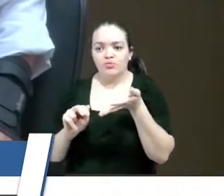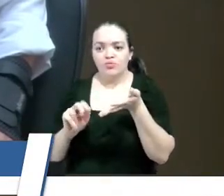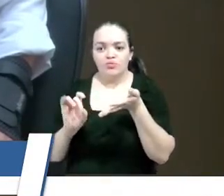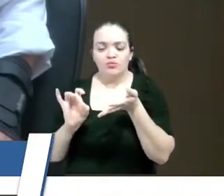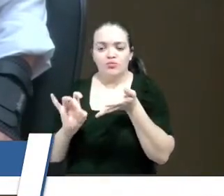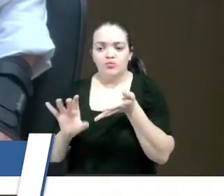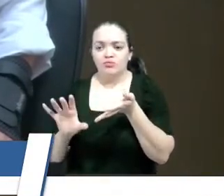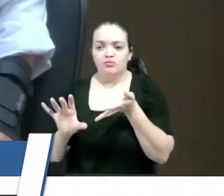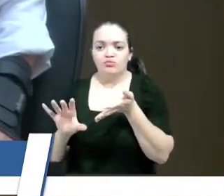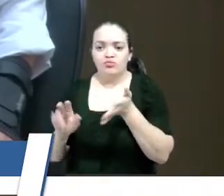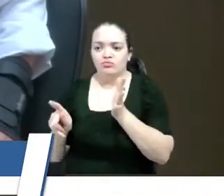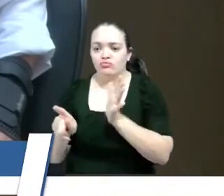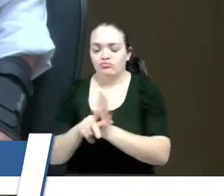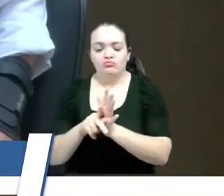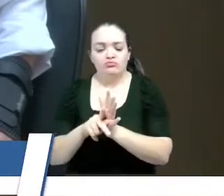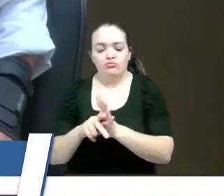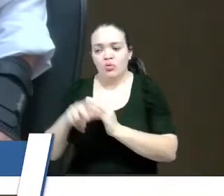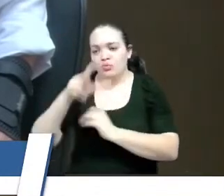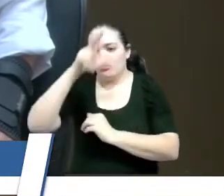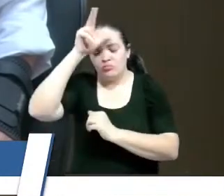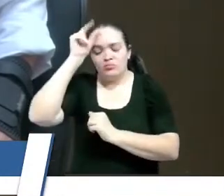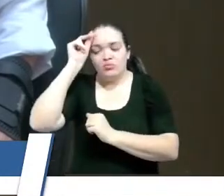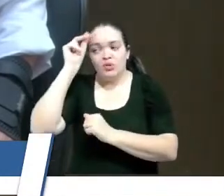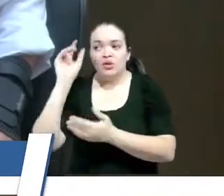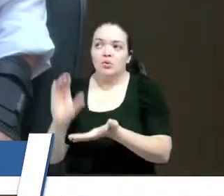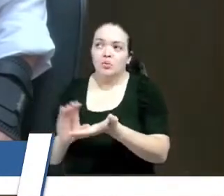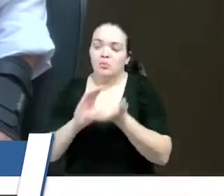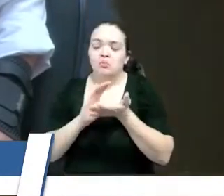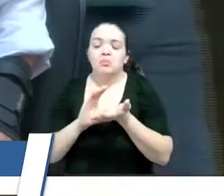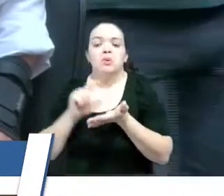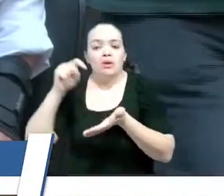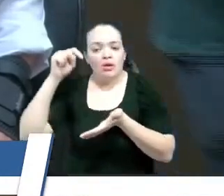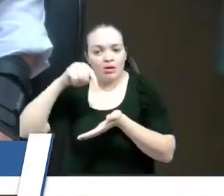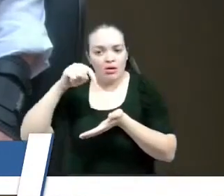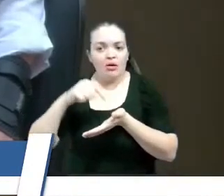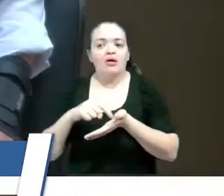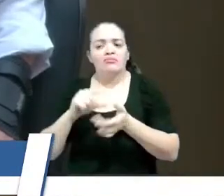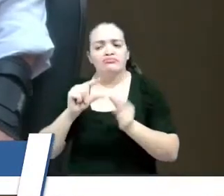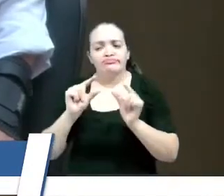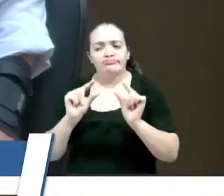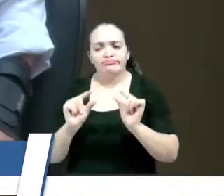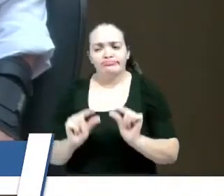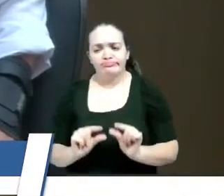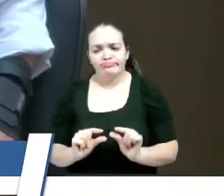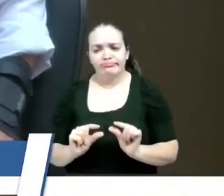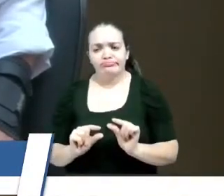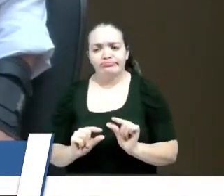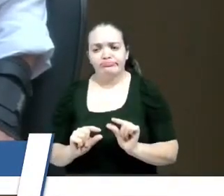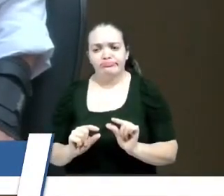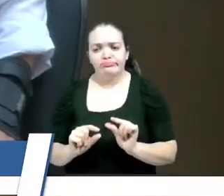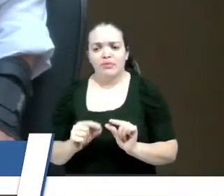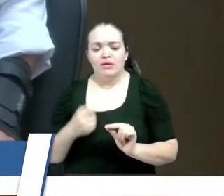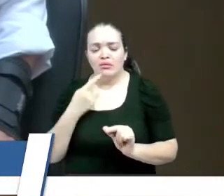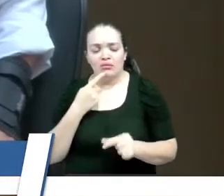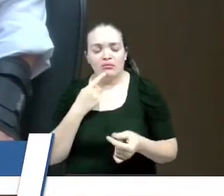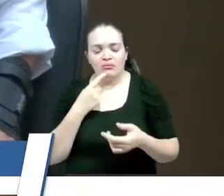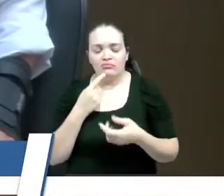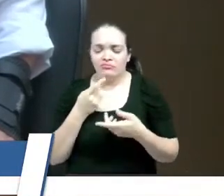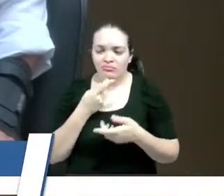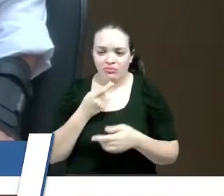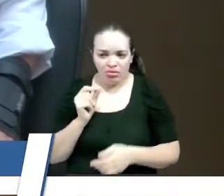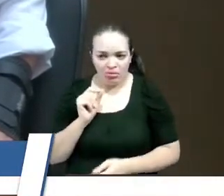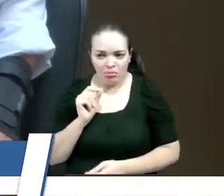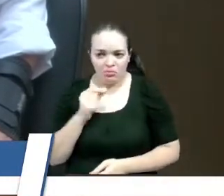próprios da Prefeitura. A nossa arrecadação aqui realmente é muito baixa. Eu quero dizer que tem algumas coisas que a gente